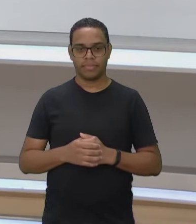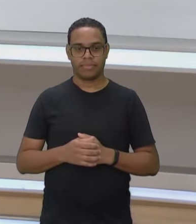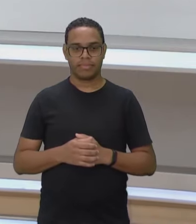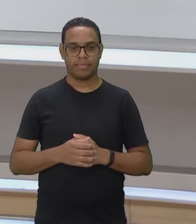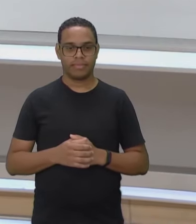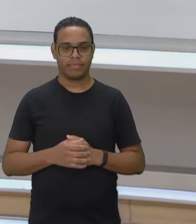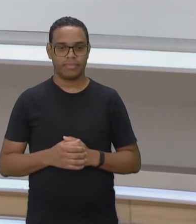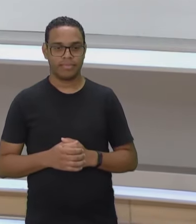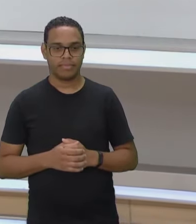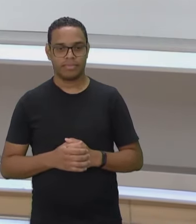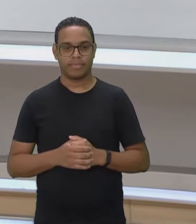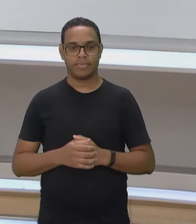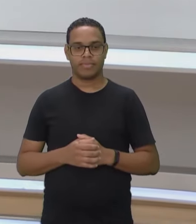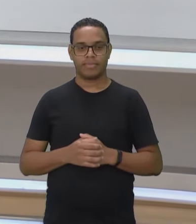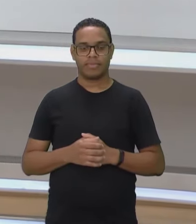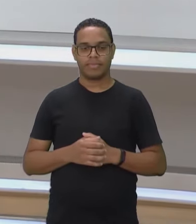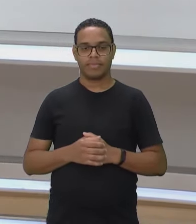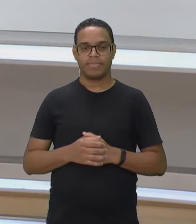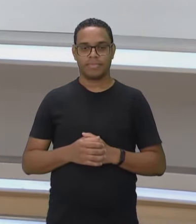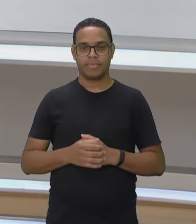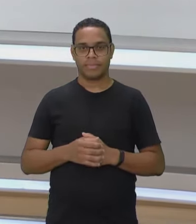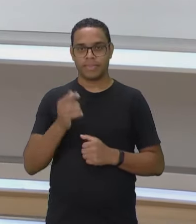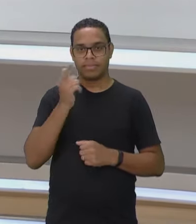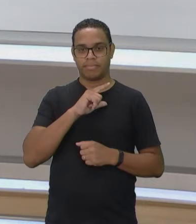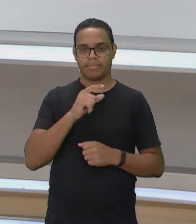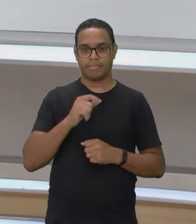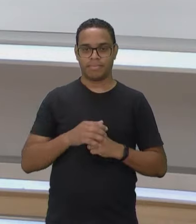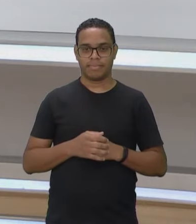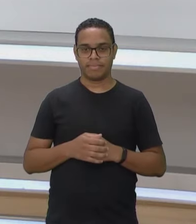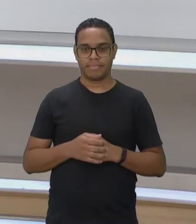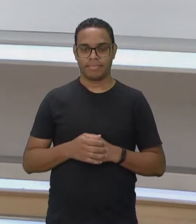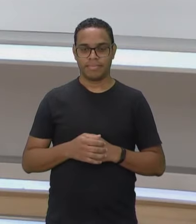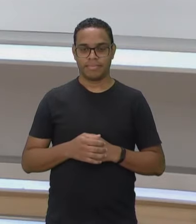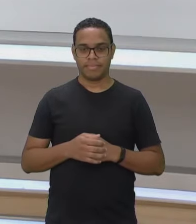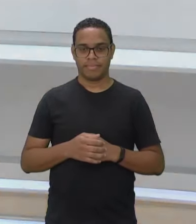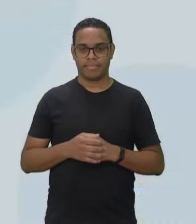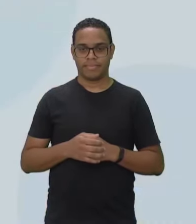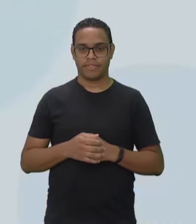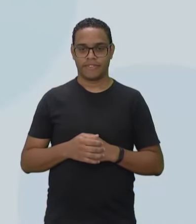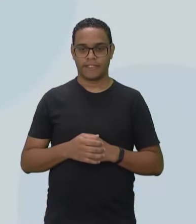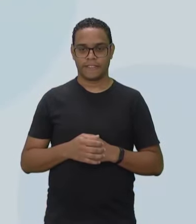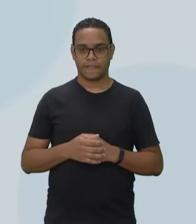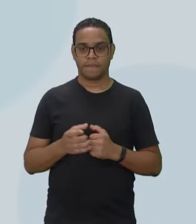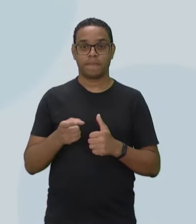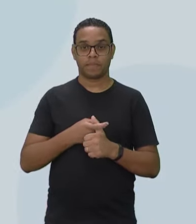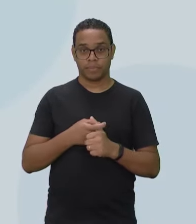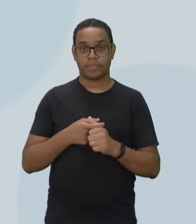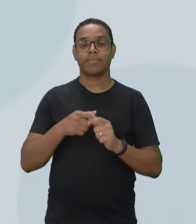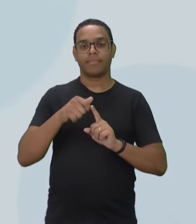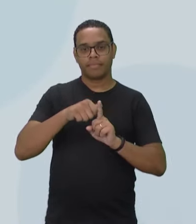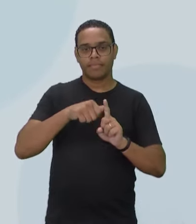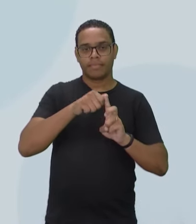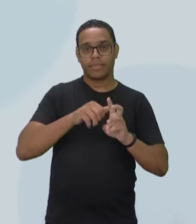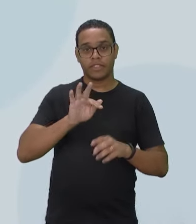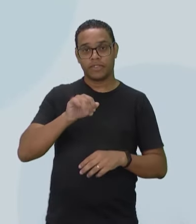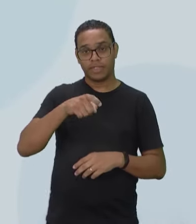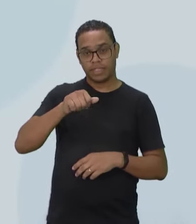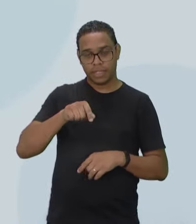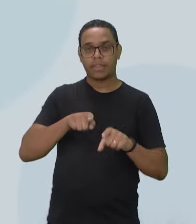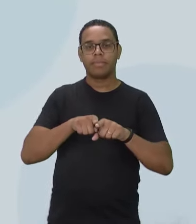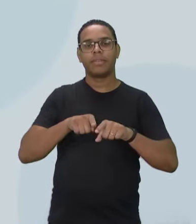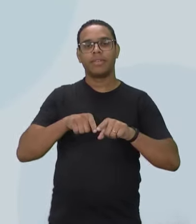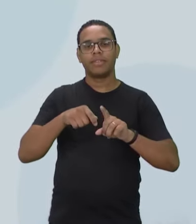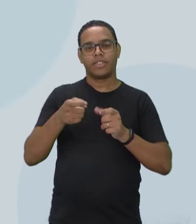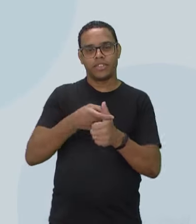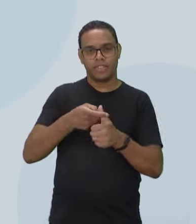Eita, não tá. Agora foi. A despesa fixa acontece todo mês e a despesa variável a